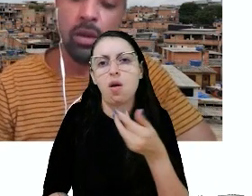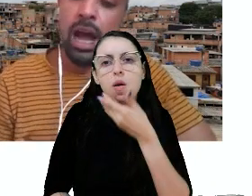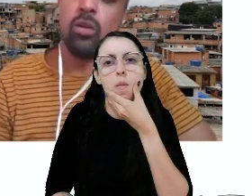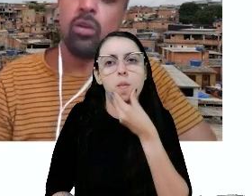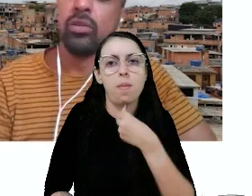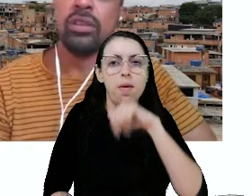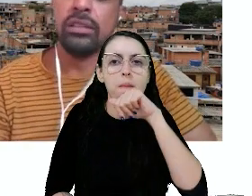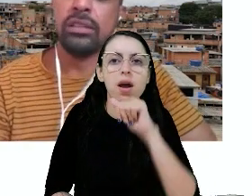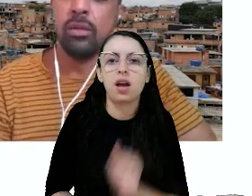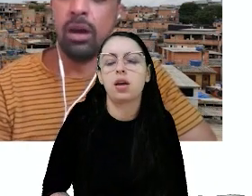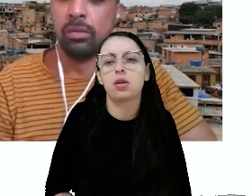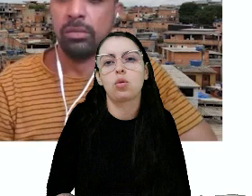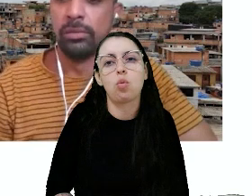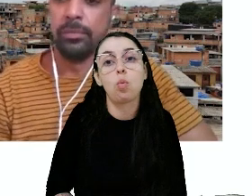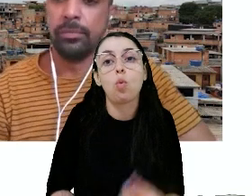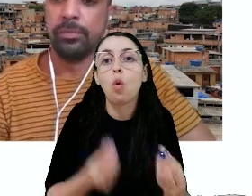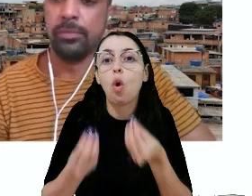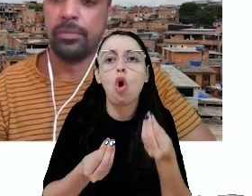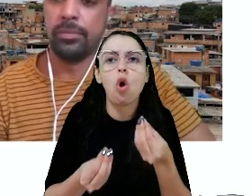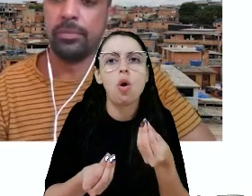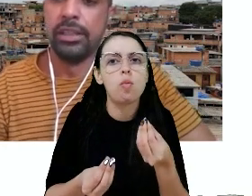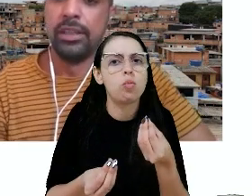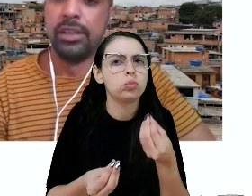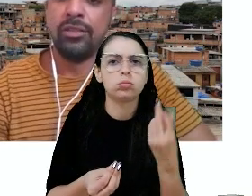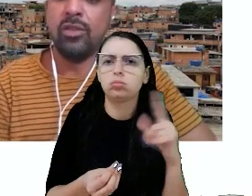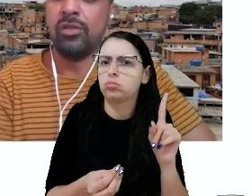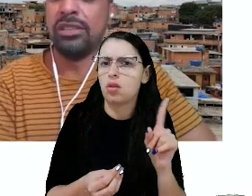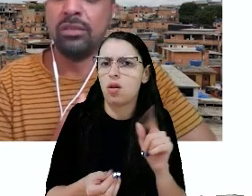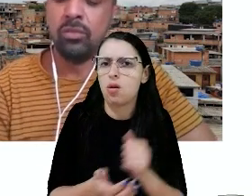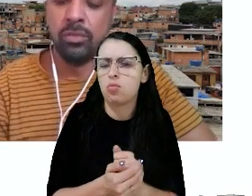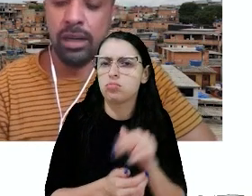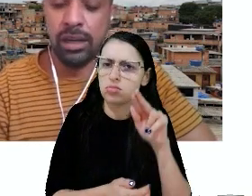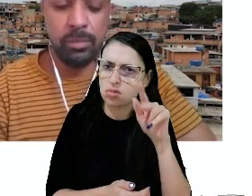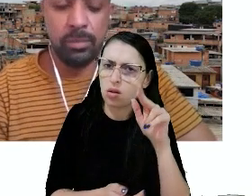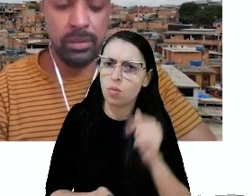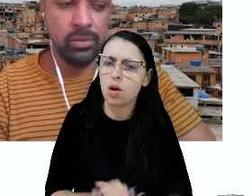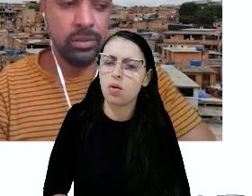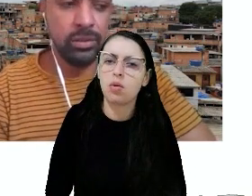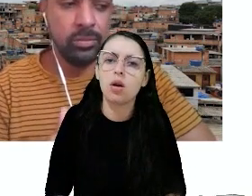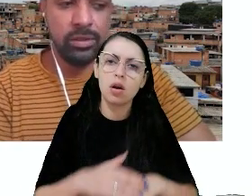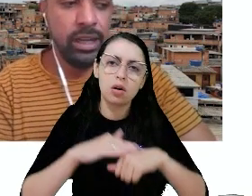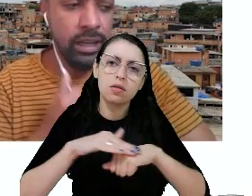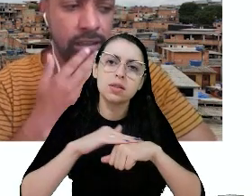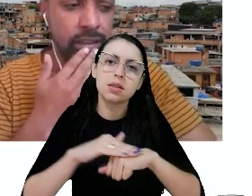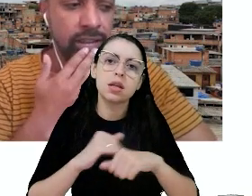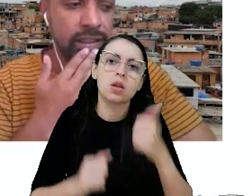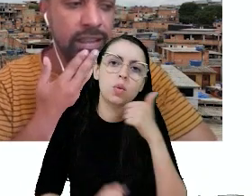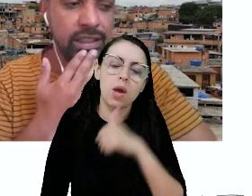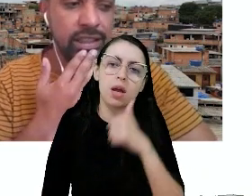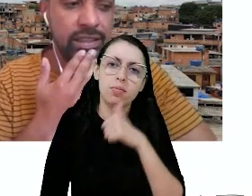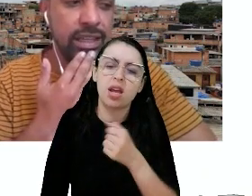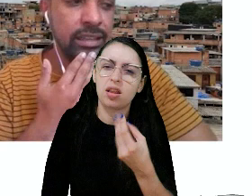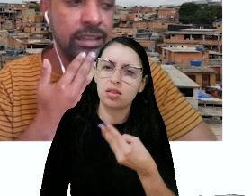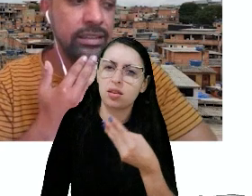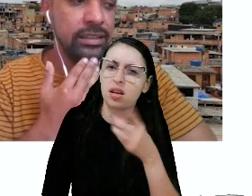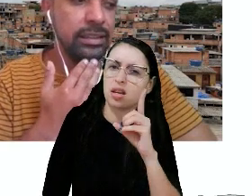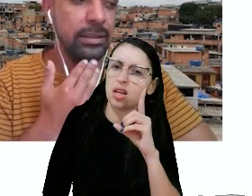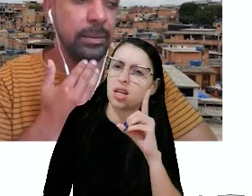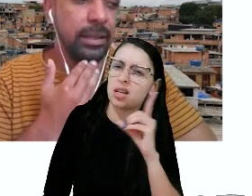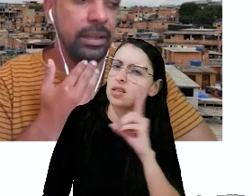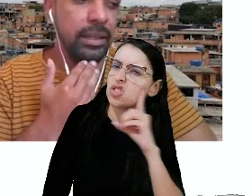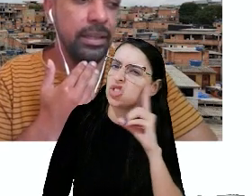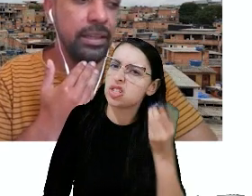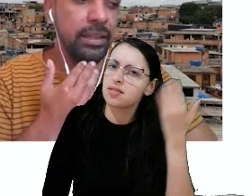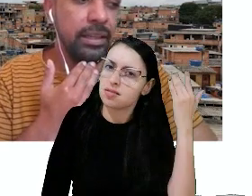pai cometeu, a como não fazer igual. Eu estava conversando com uma pessoa, uma mulher, tem 3 dias